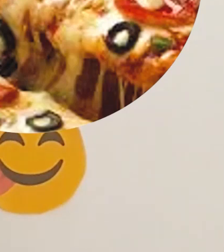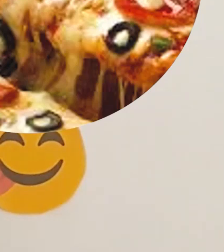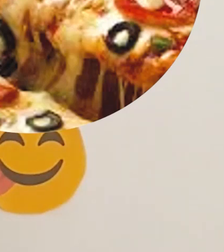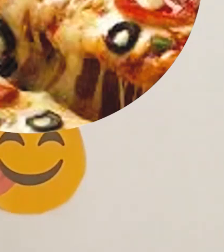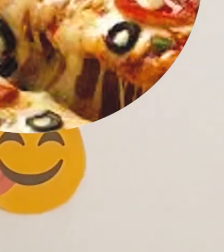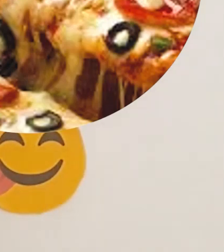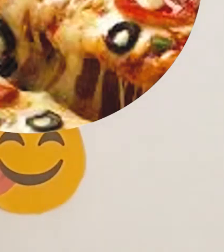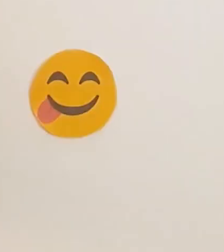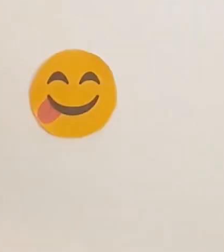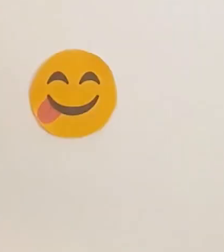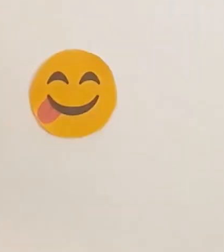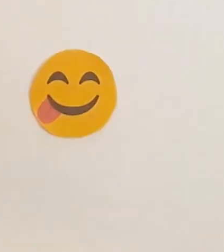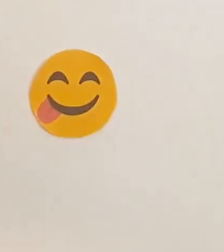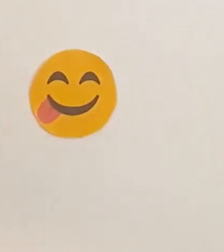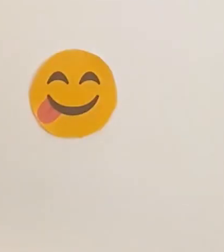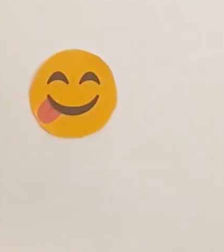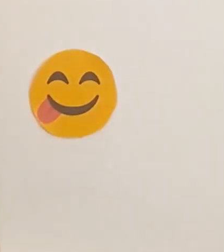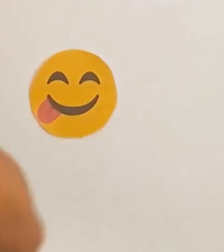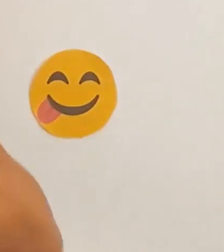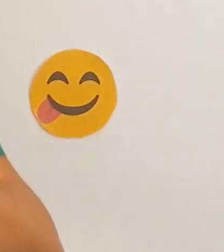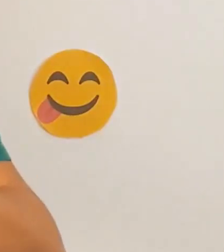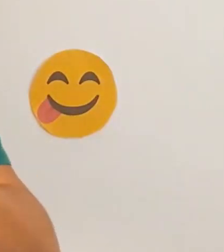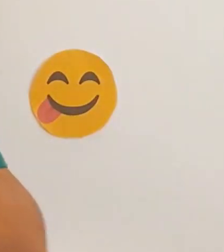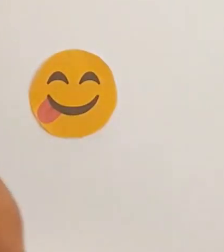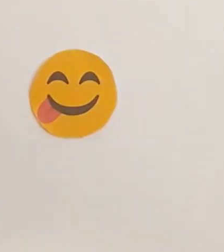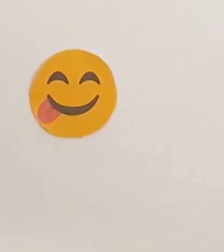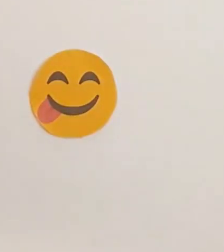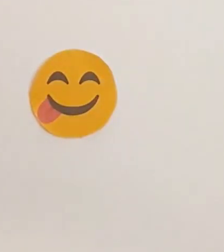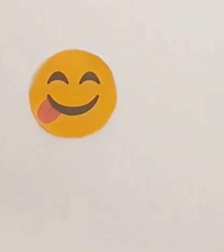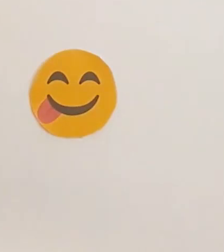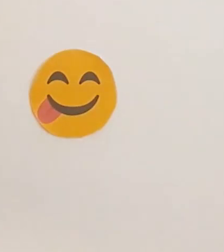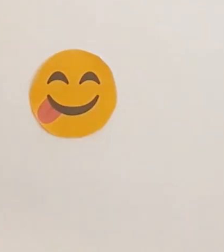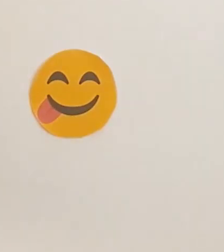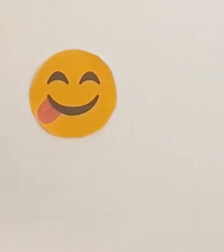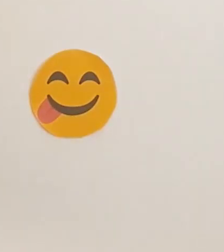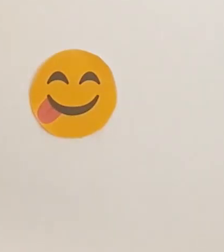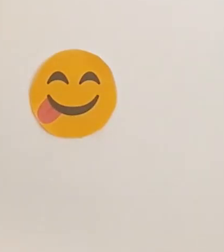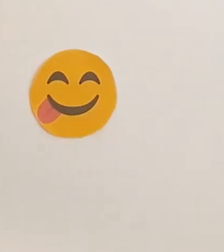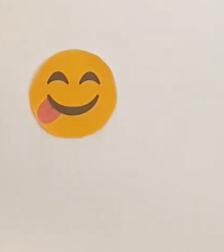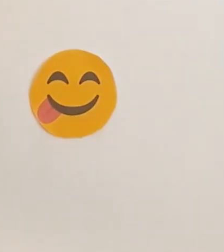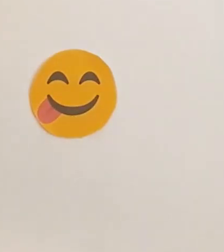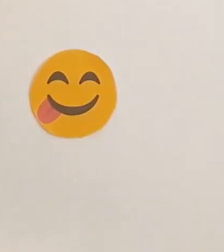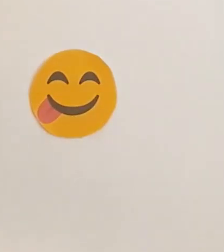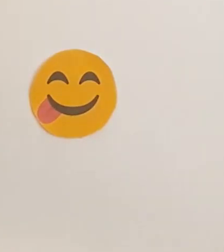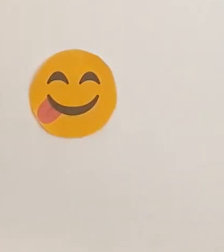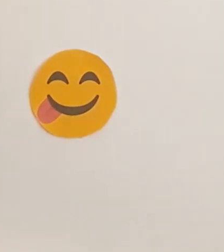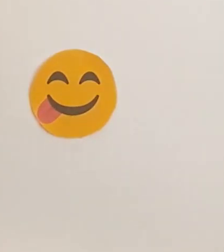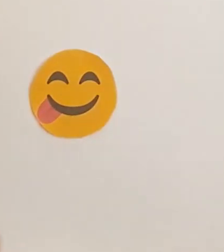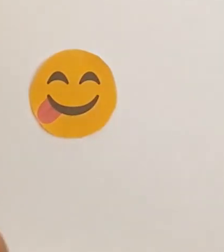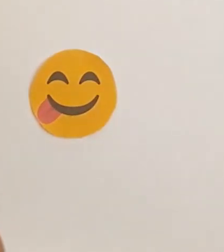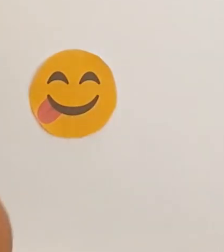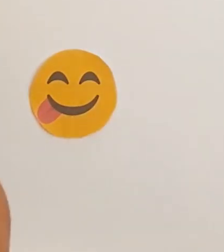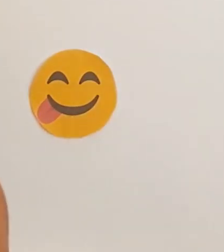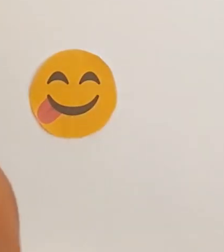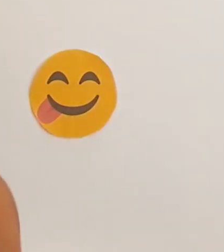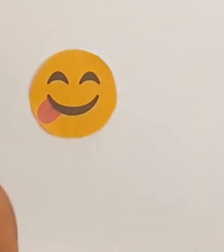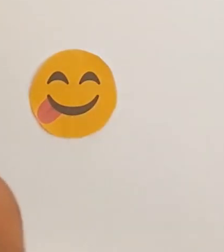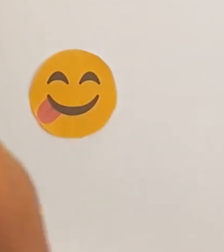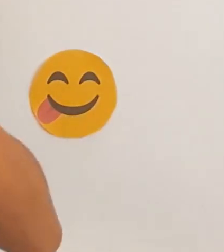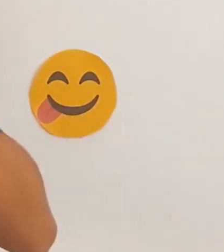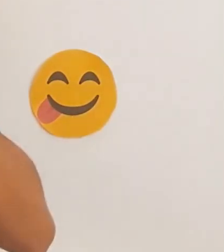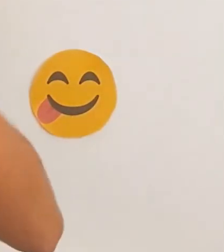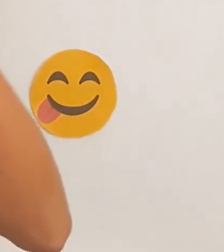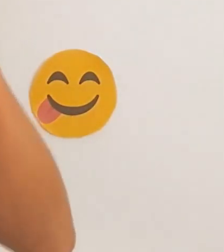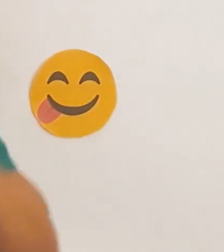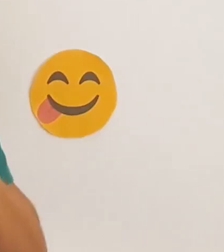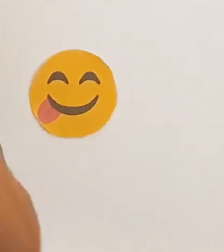pizza. Ah, só um minuto. Quero apenas dizer que o arroz e o pão foram